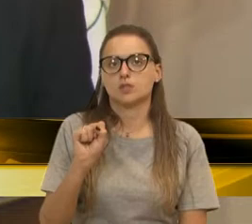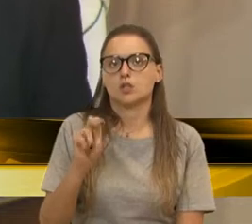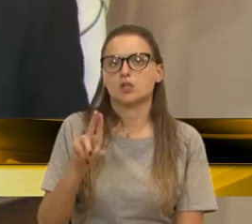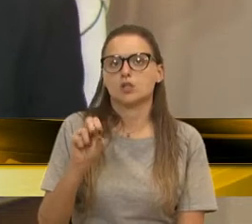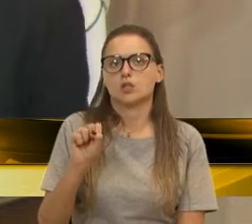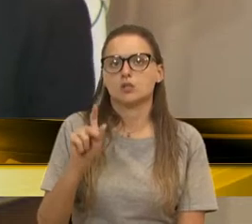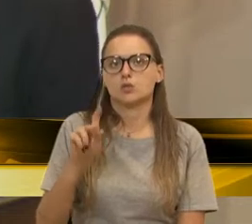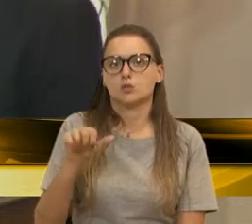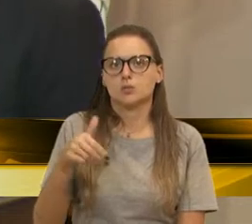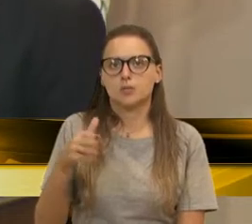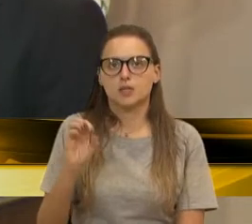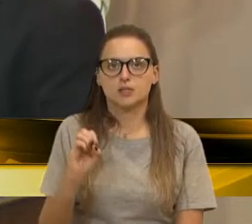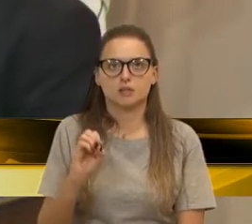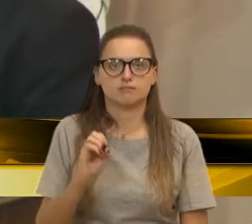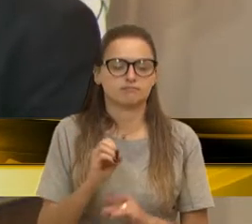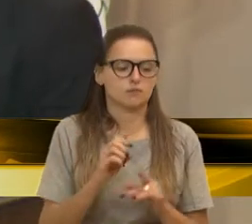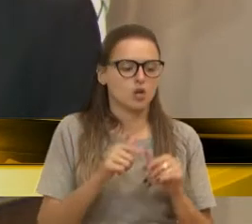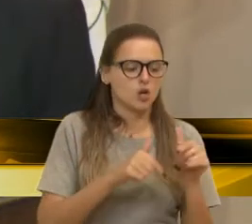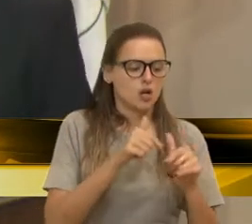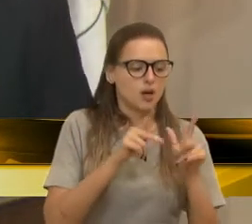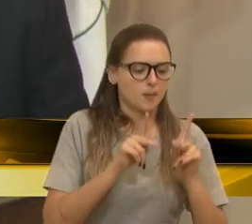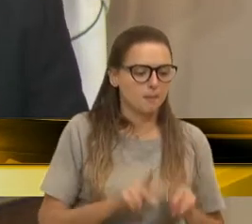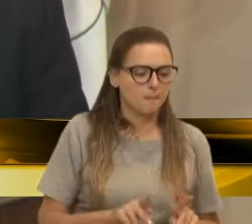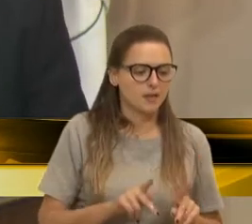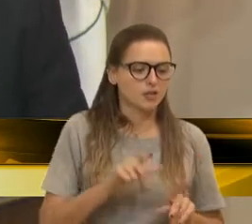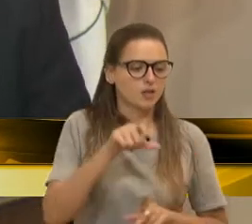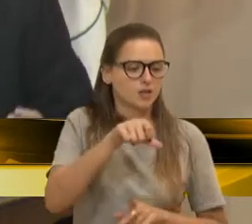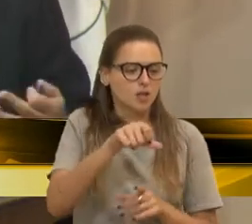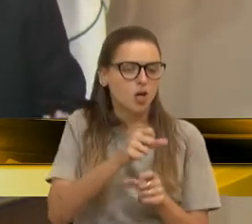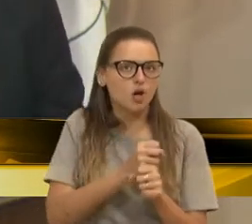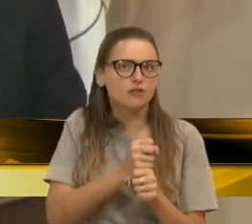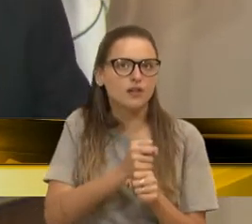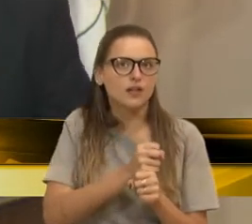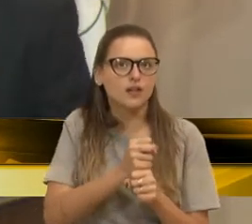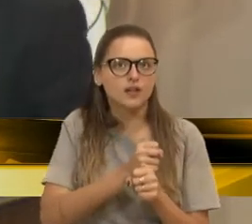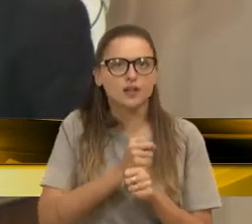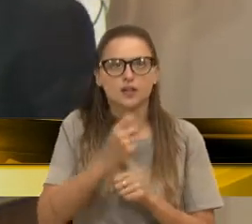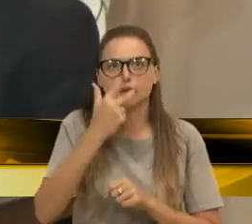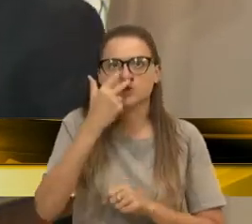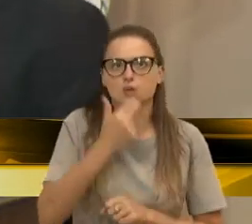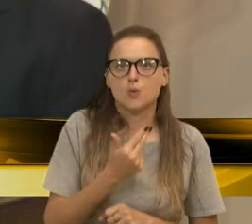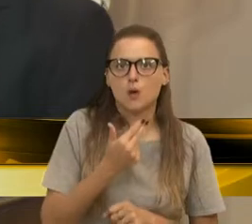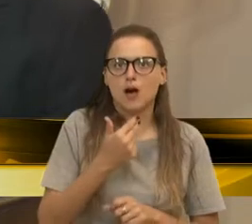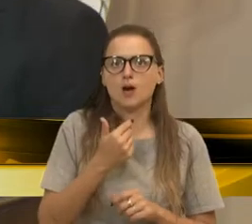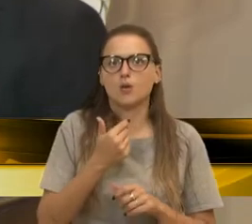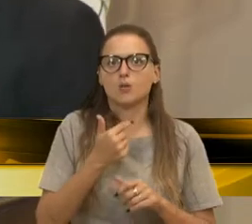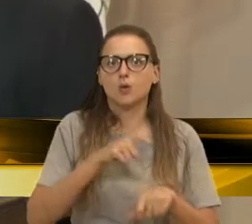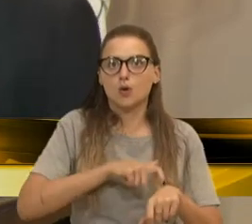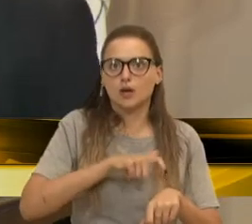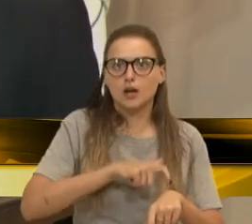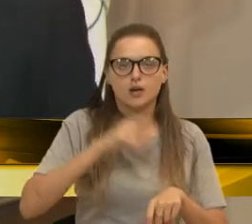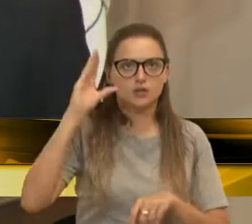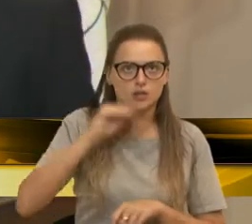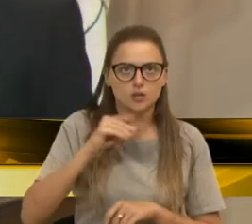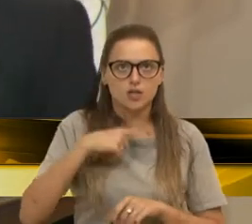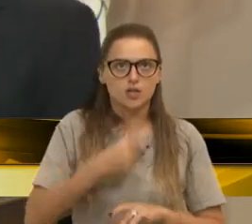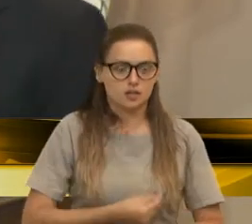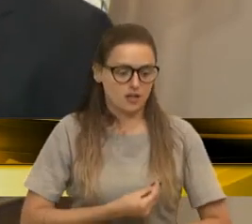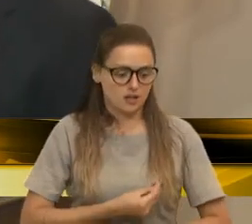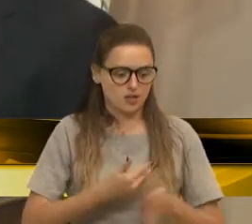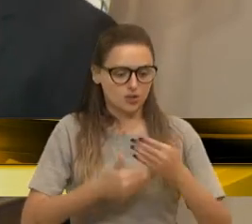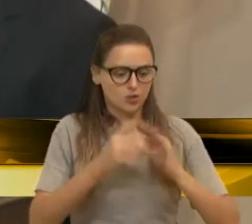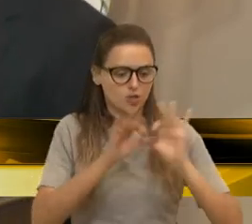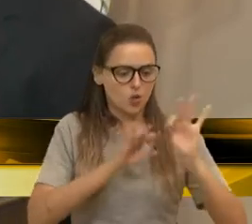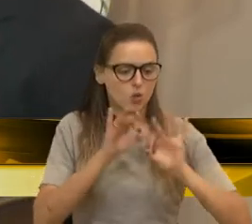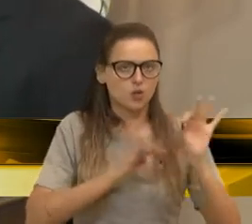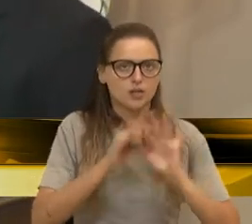Pô, o cidadão trabalha 9 anos num turno, ele tem uma vida planejada, o filho para buscar num outro turno, ele tem a vida dele planejada para isso. Não quer dizer que